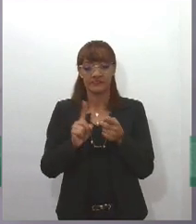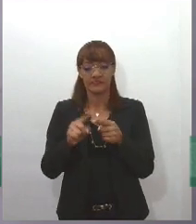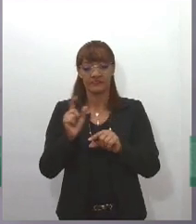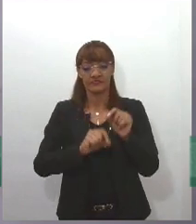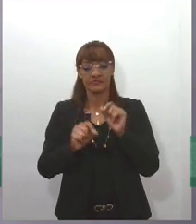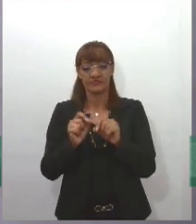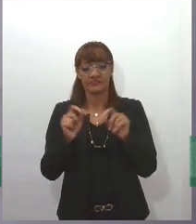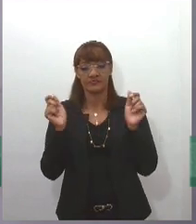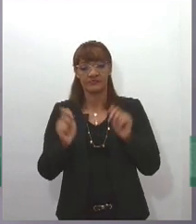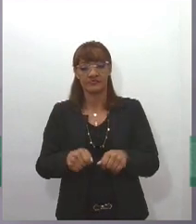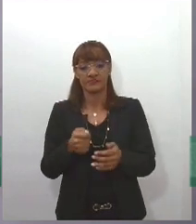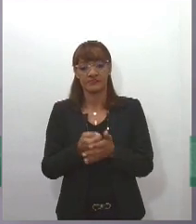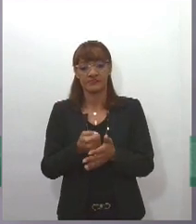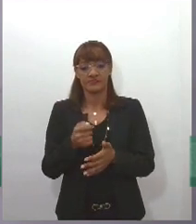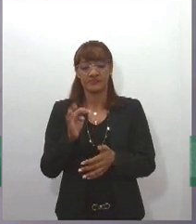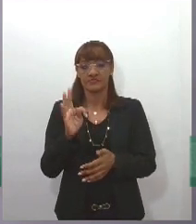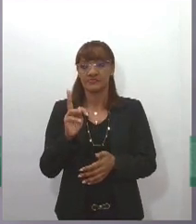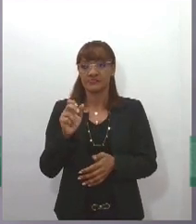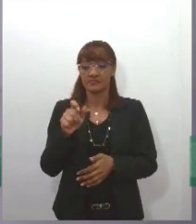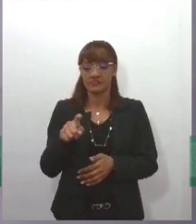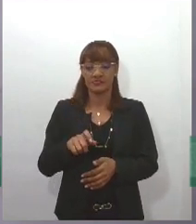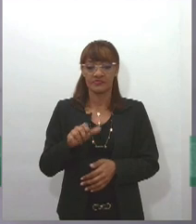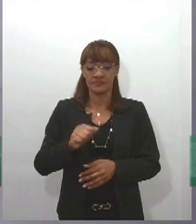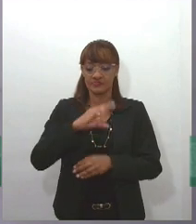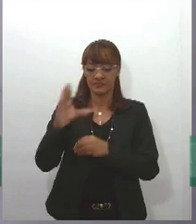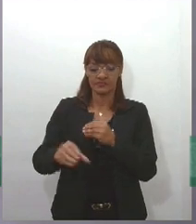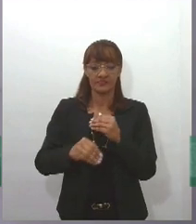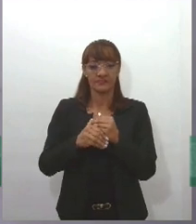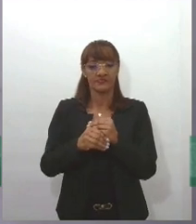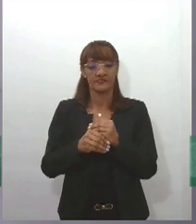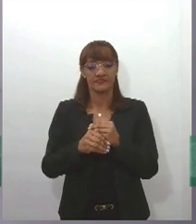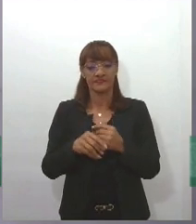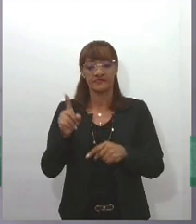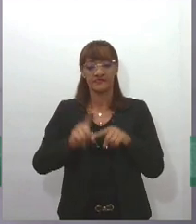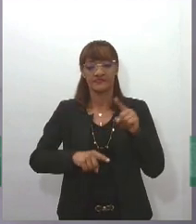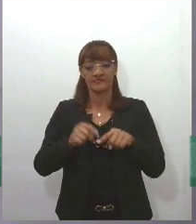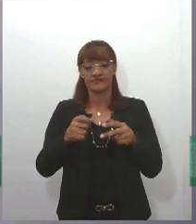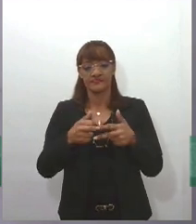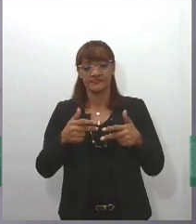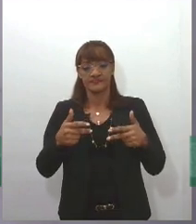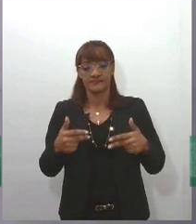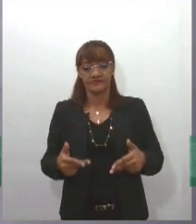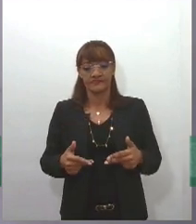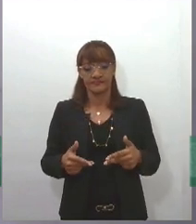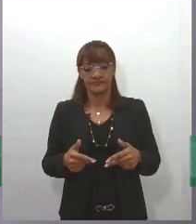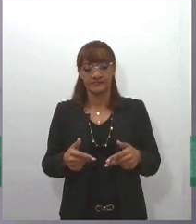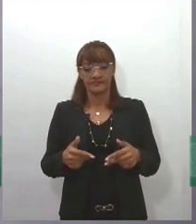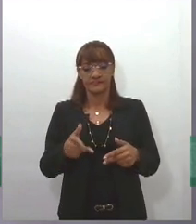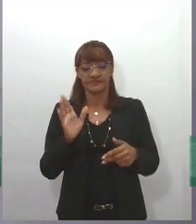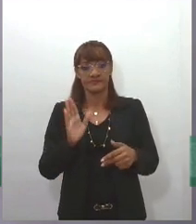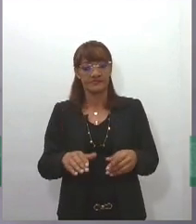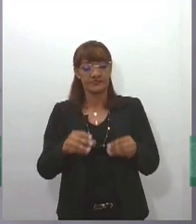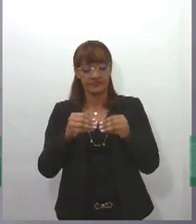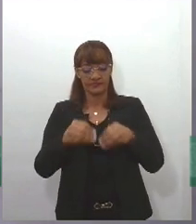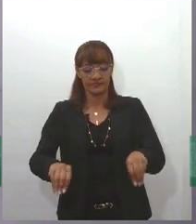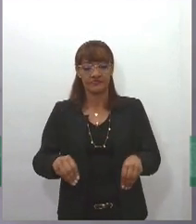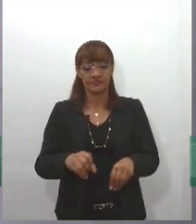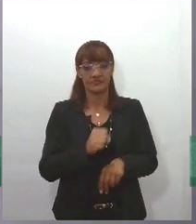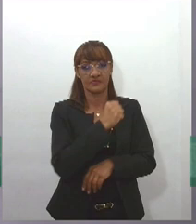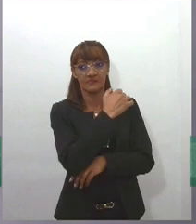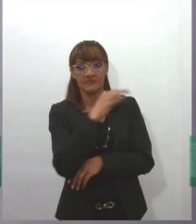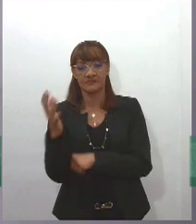da taxa adicional sobre produtos considerados prejudiciais à saúde ao meio ambiente né como bebidas